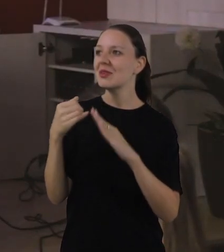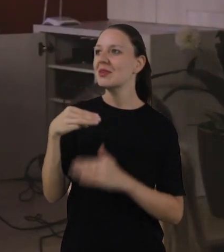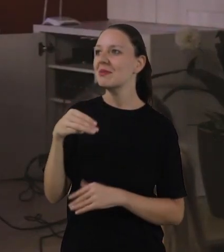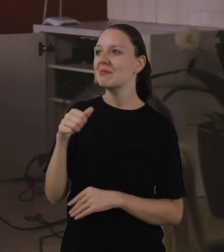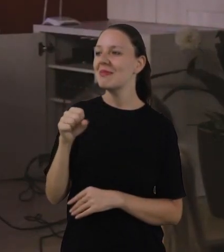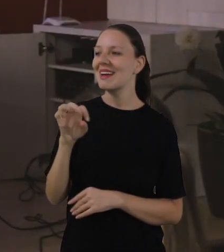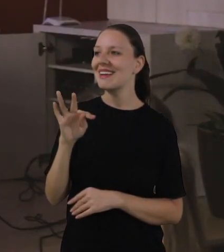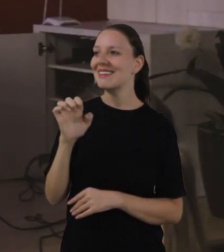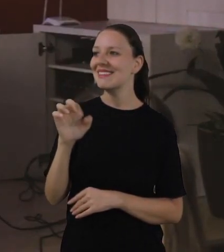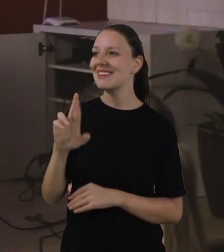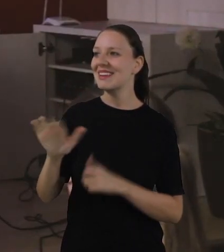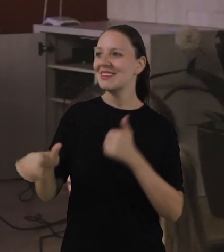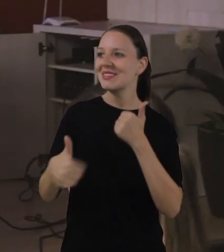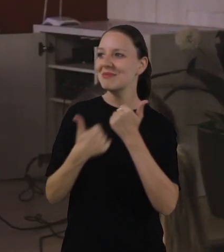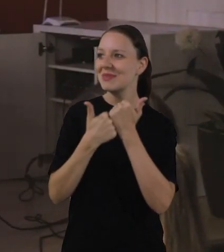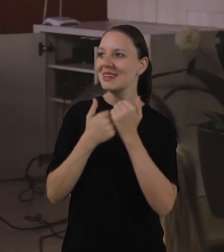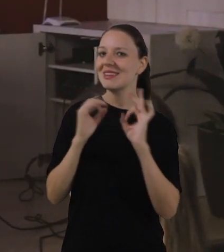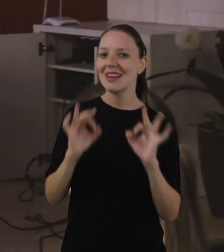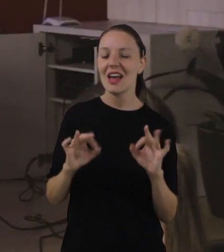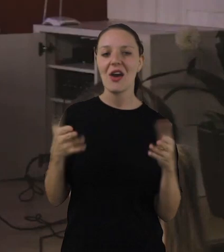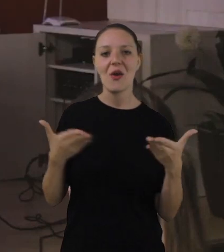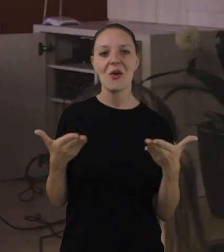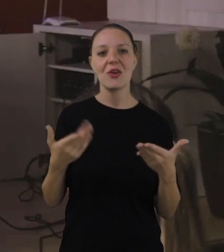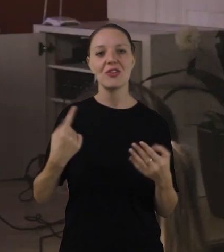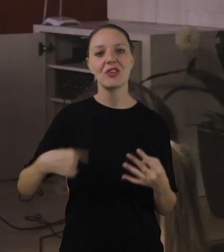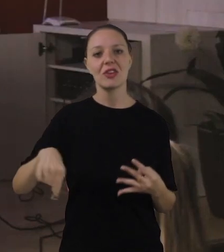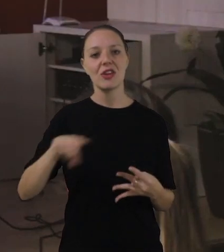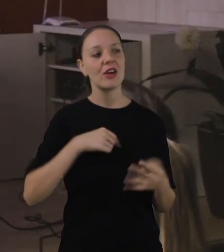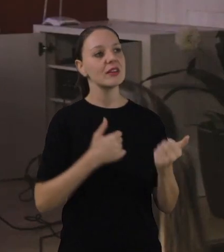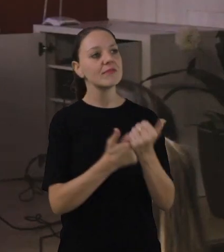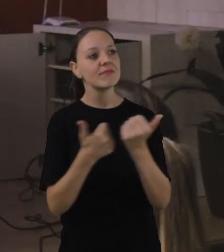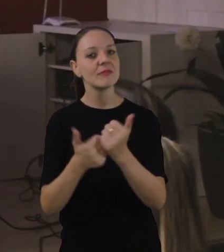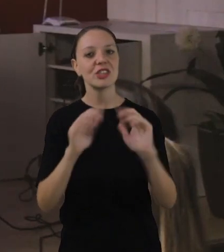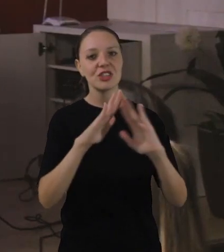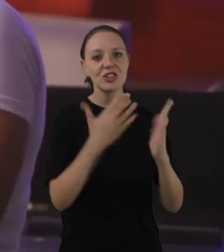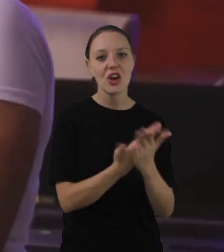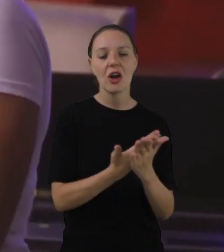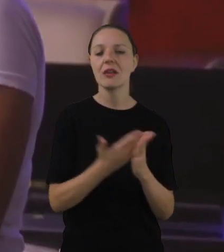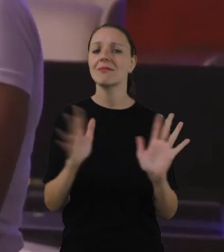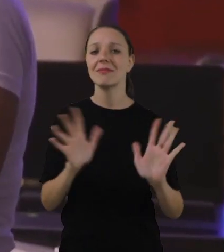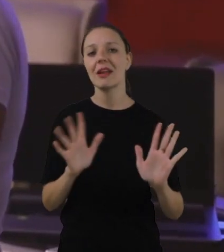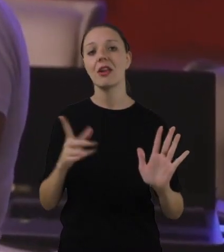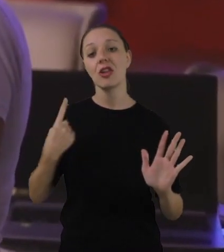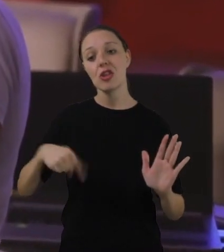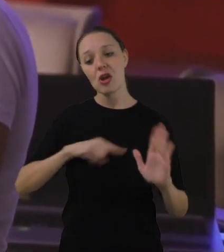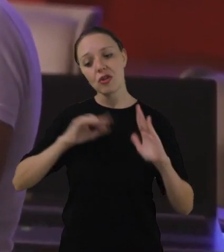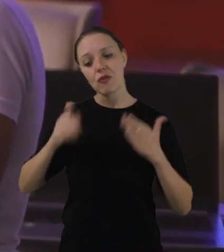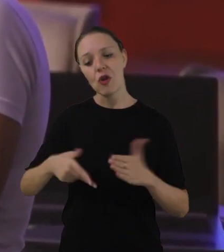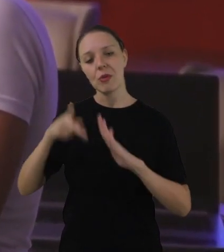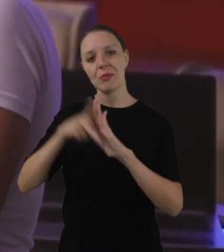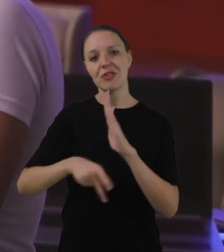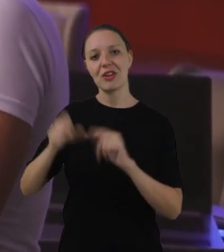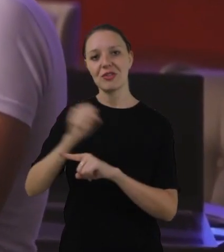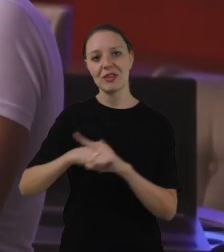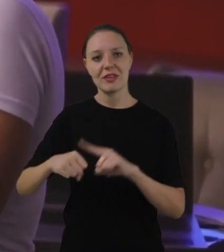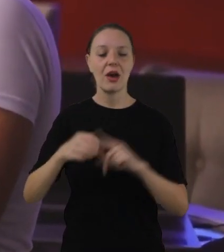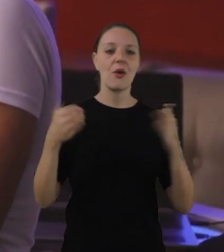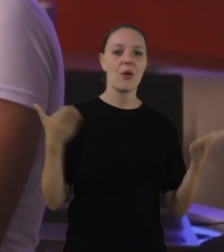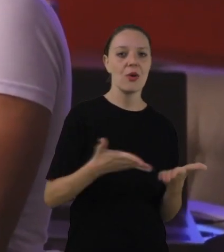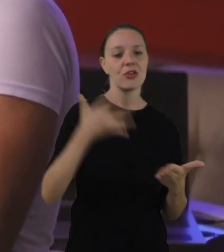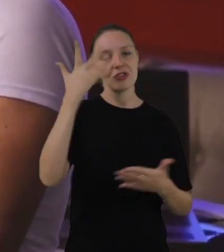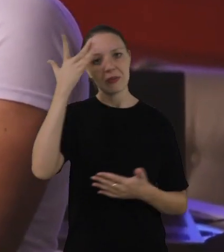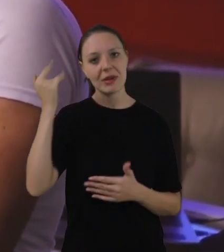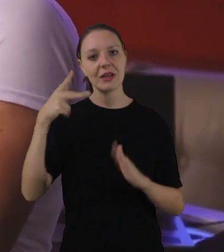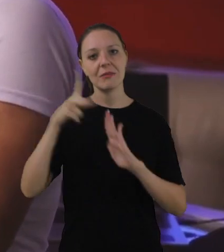que a Valdenice falou hoje vocês estão em função das escolas, a gente está em função de projetos sociais. Hoje e amanhã, né? Projetos que o